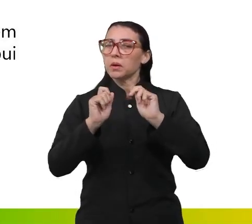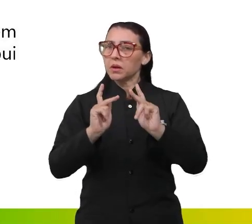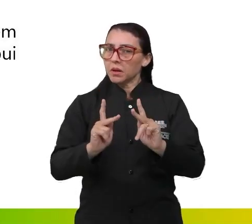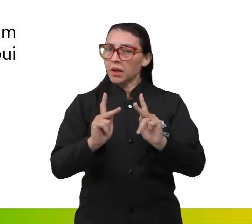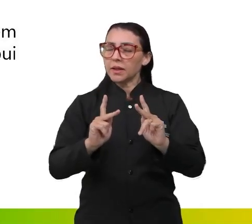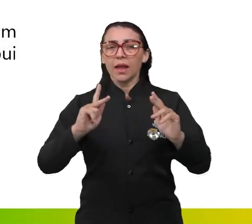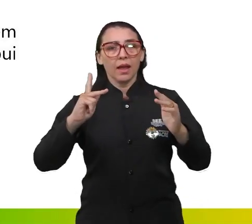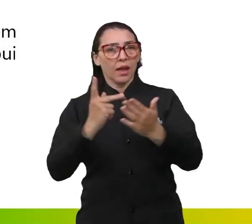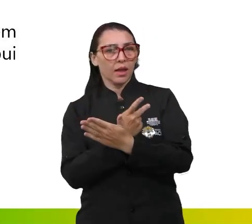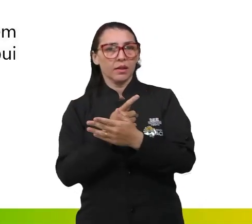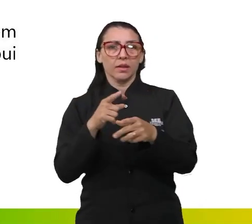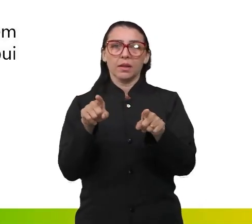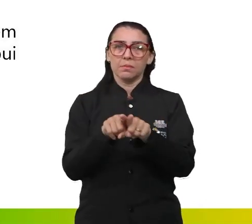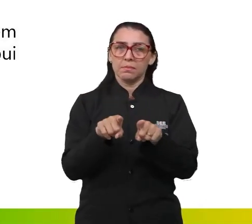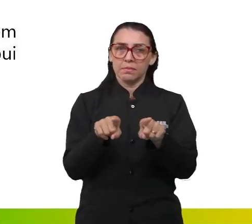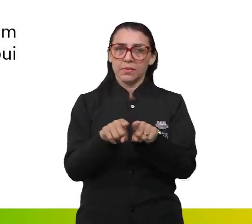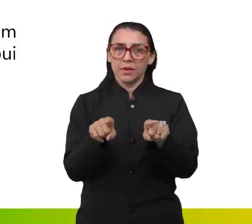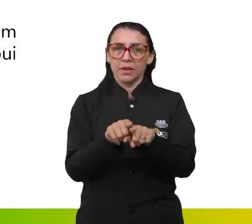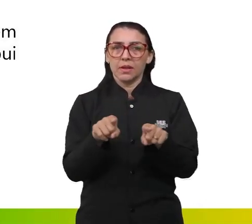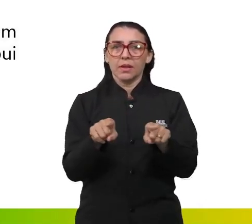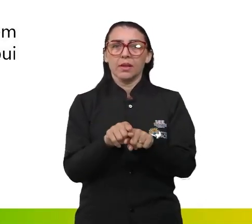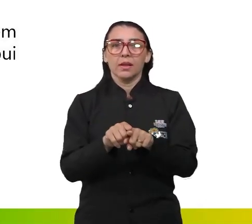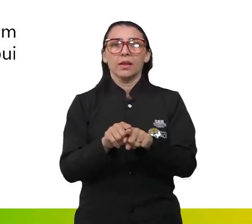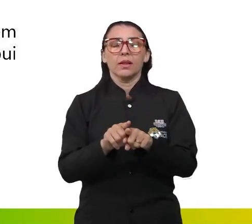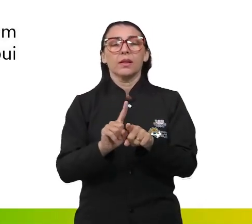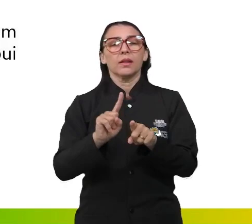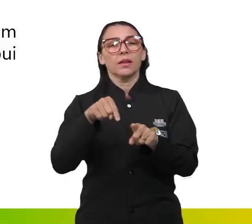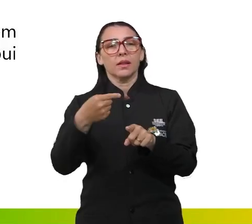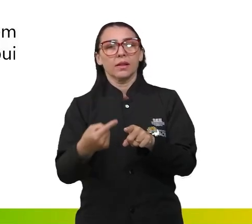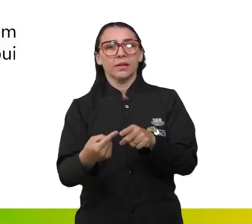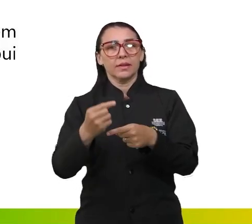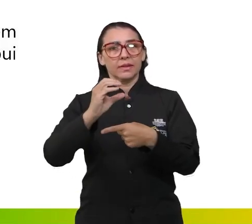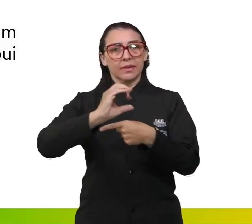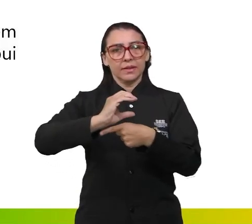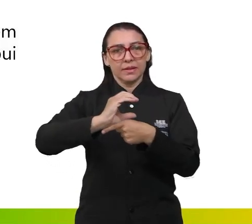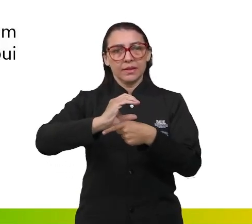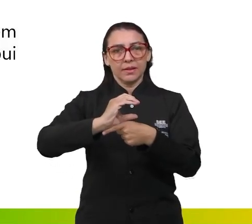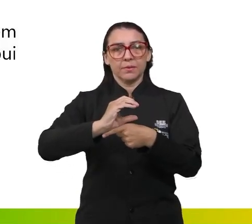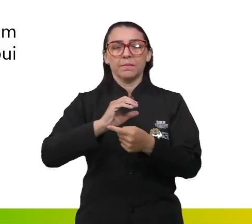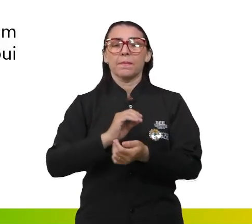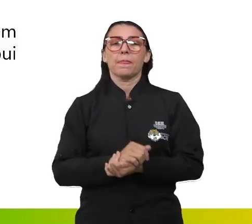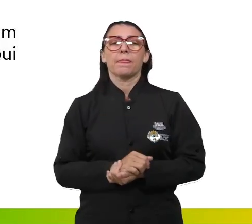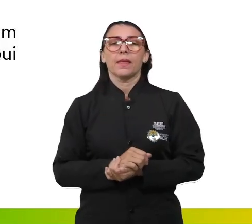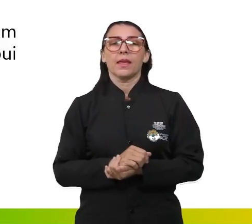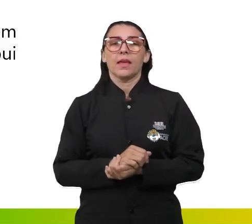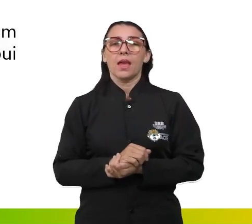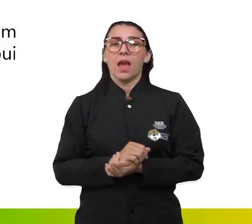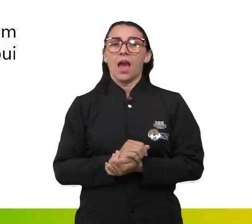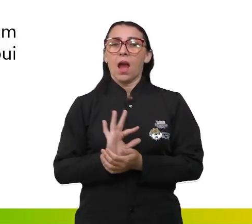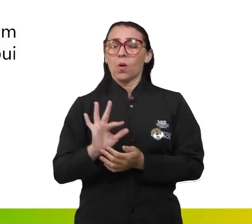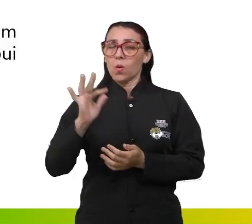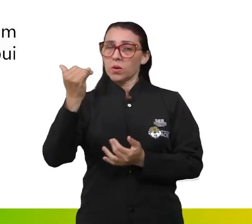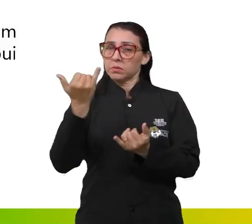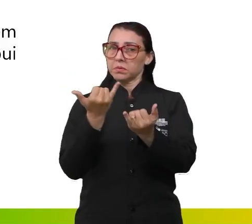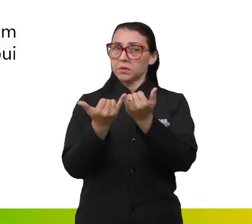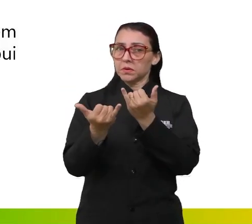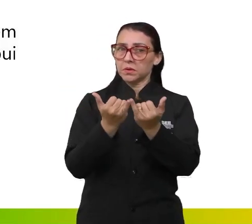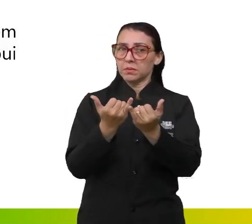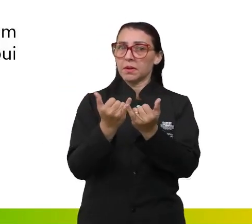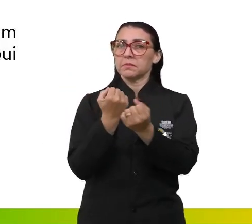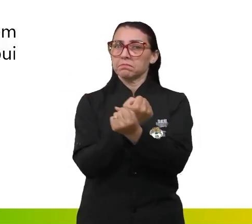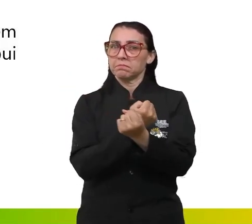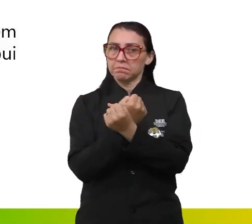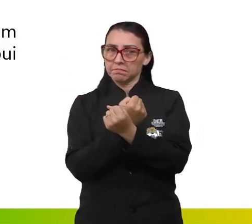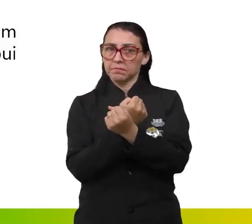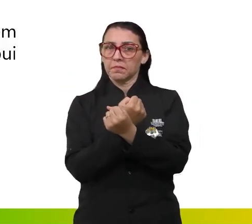está incorreto. Podemos passar para a alternativa C. Diz assim: situações análogas